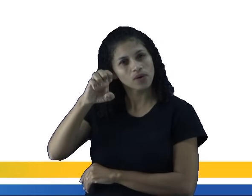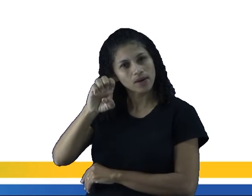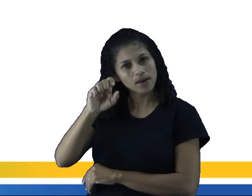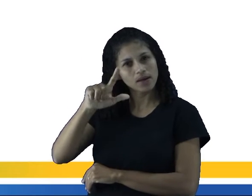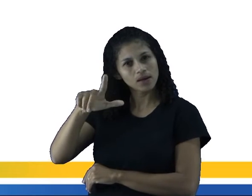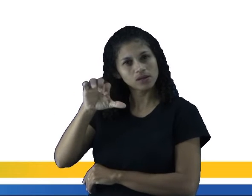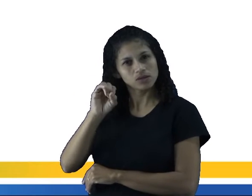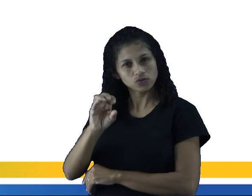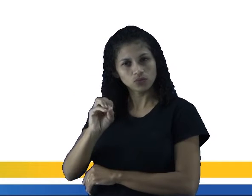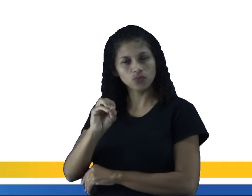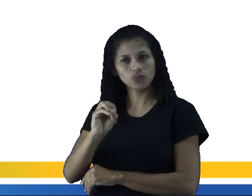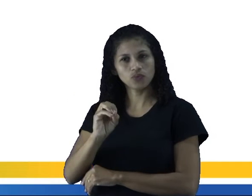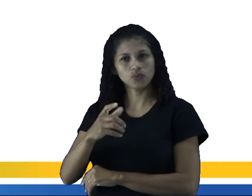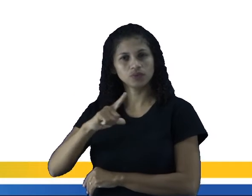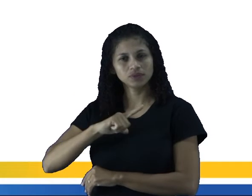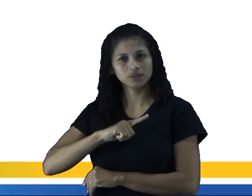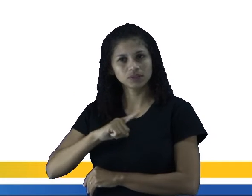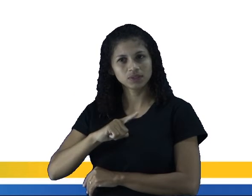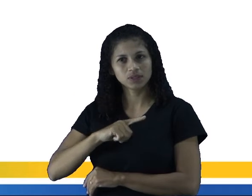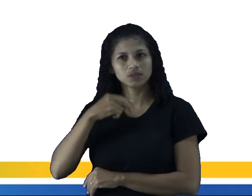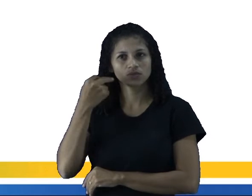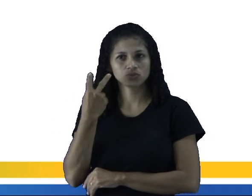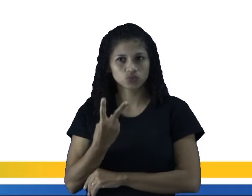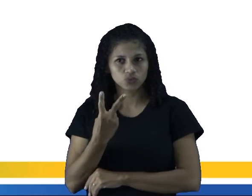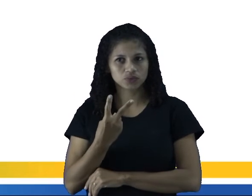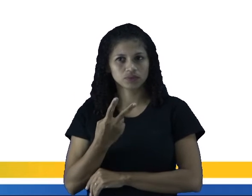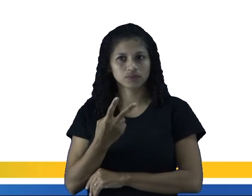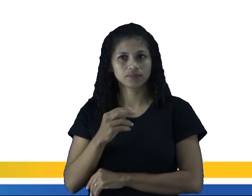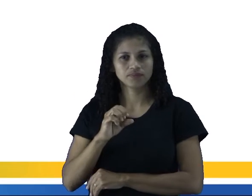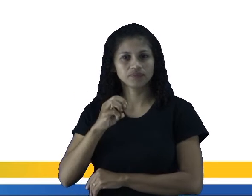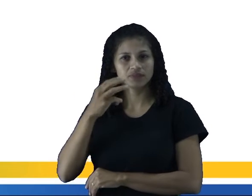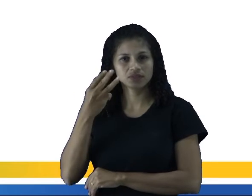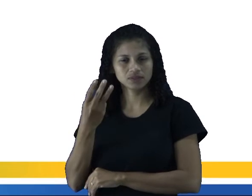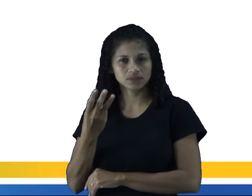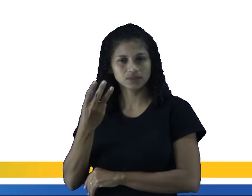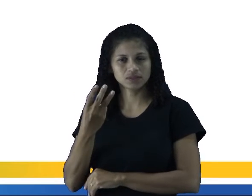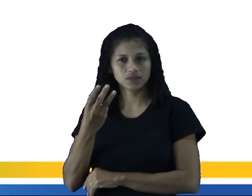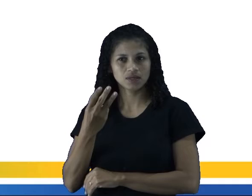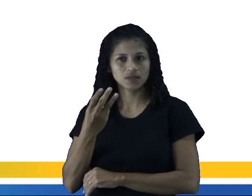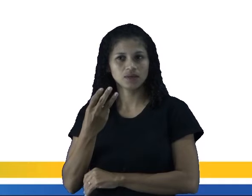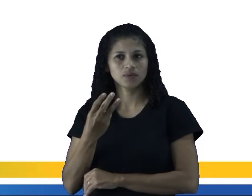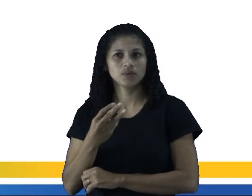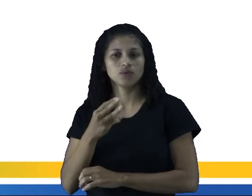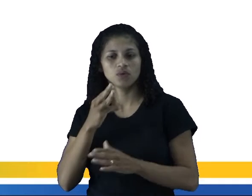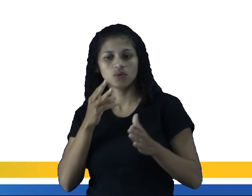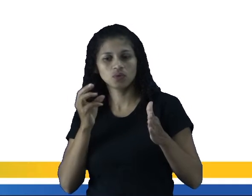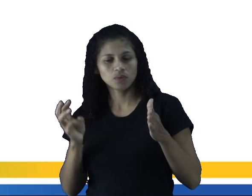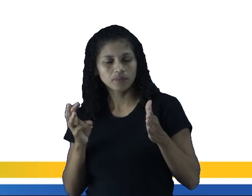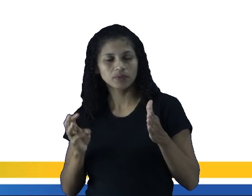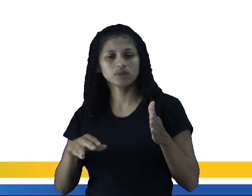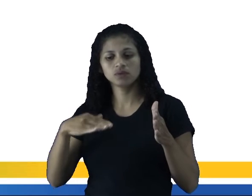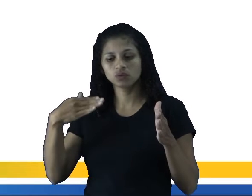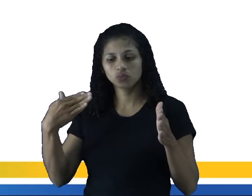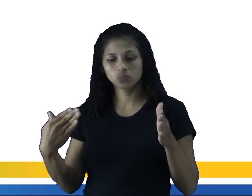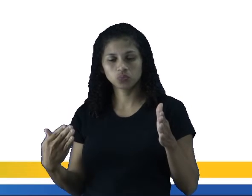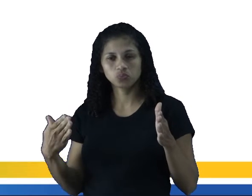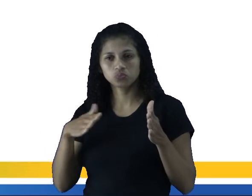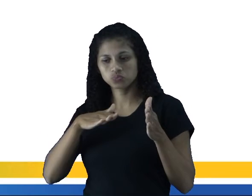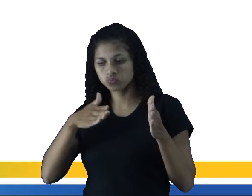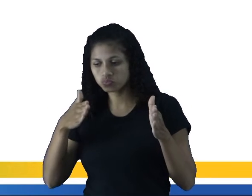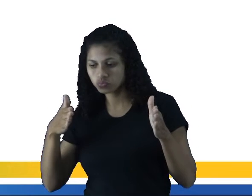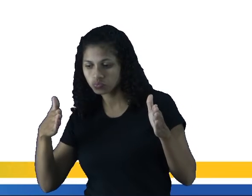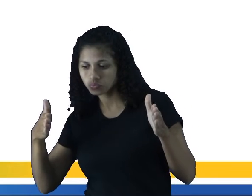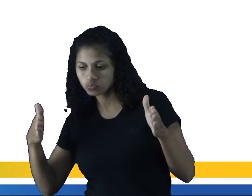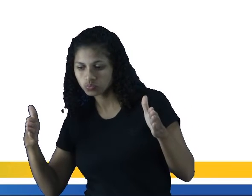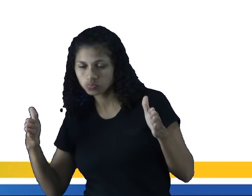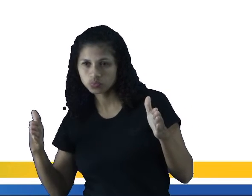segundo período vão ter 2 camadas, do terceiro período 3 camadas, do quarto período 4 camadas, do quinto